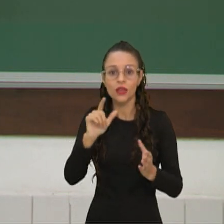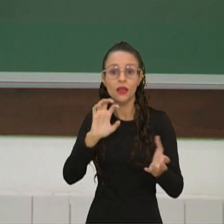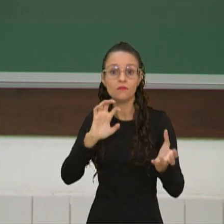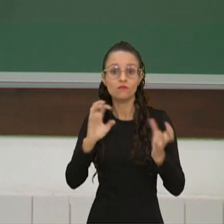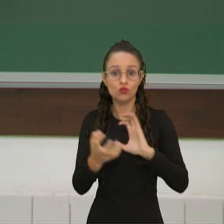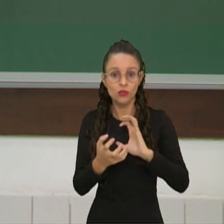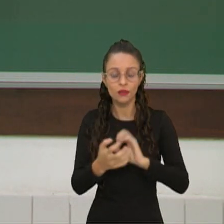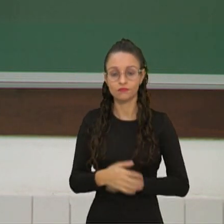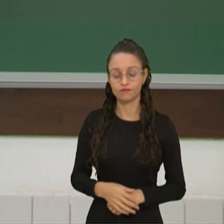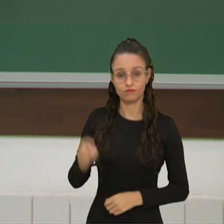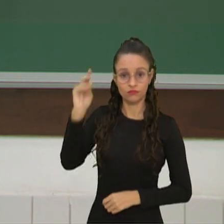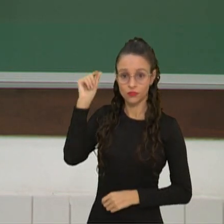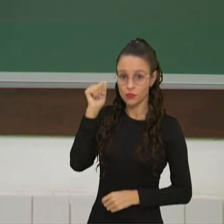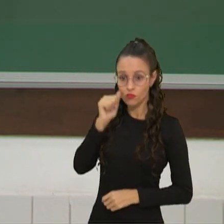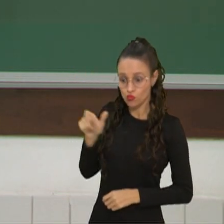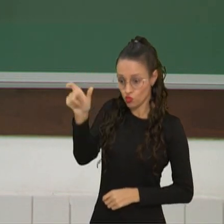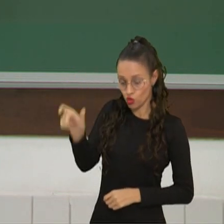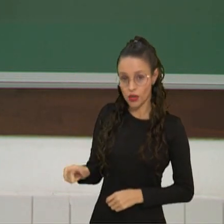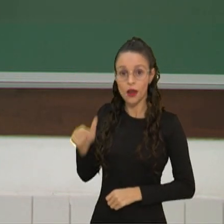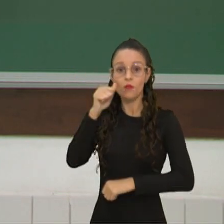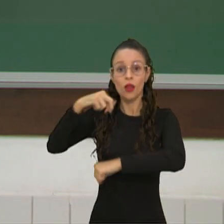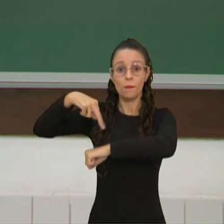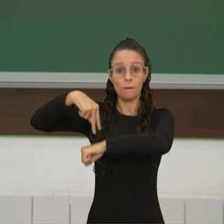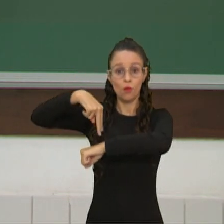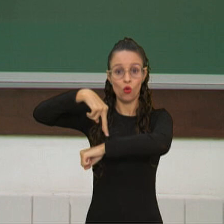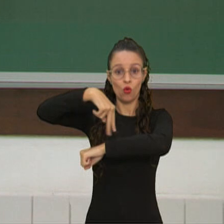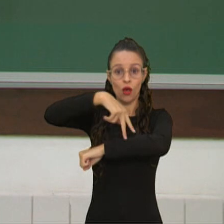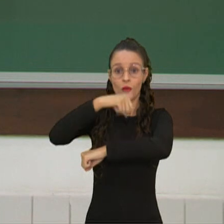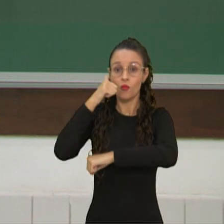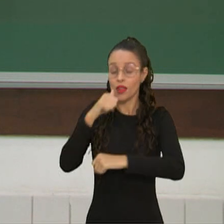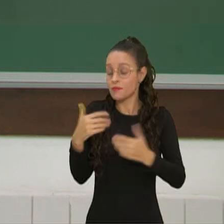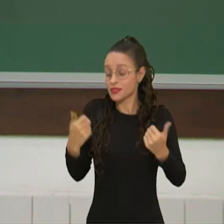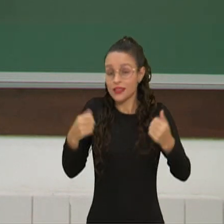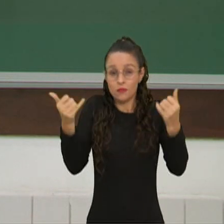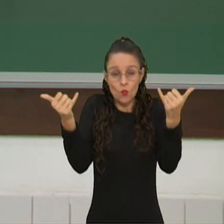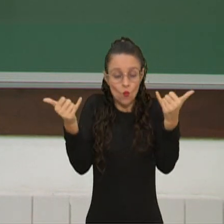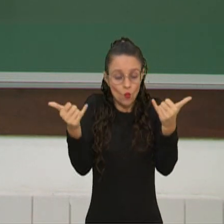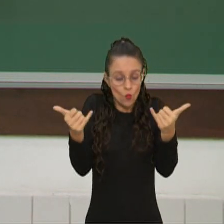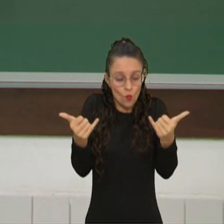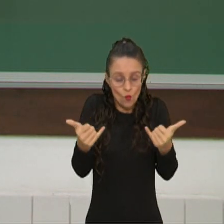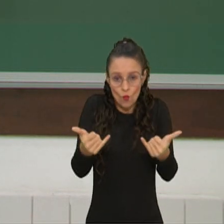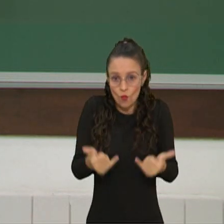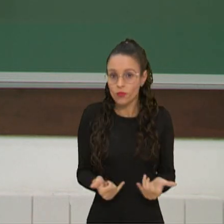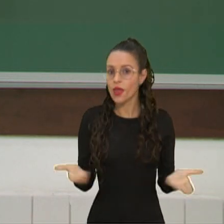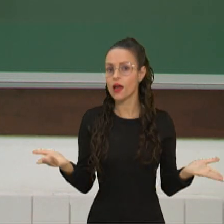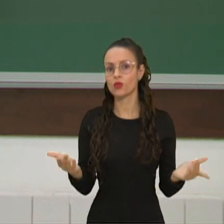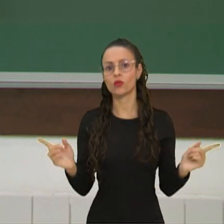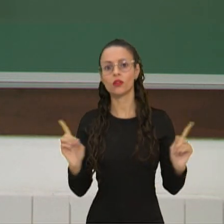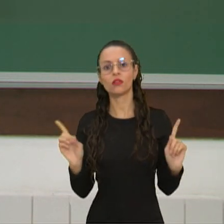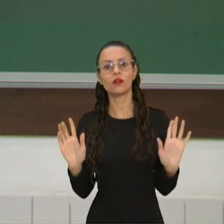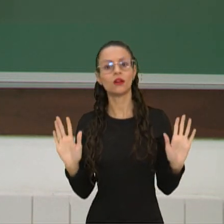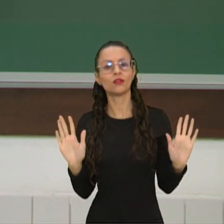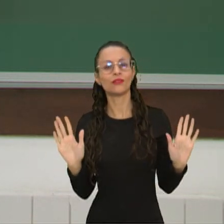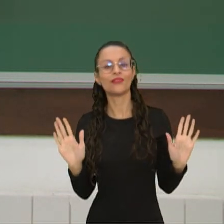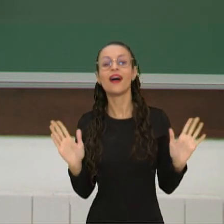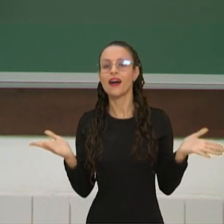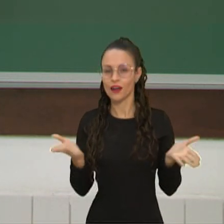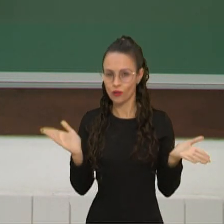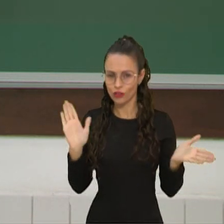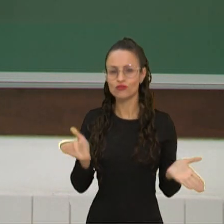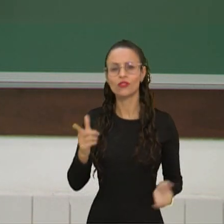tempo em que uma mulher por exemplo para ser modelo ela precisava ser muito magra agora não agora